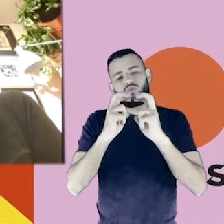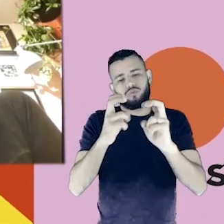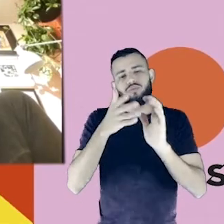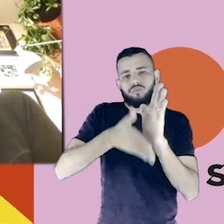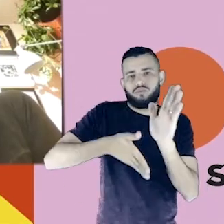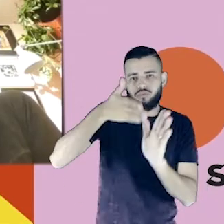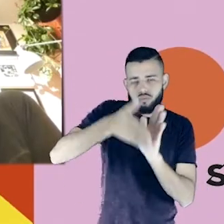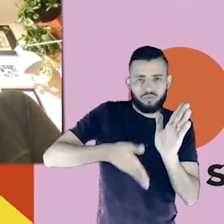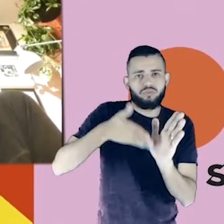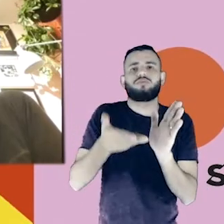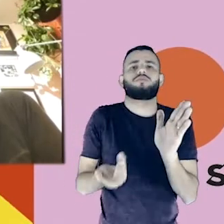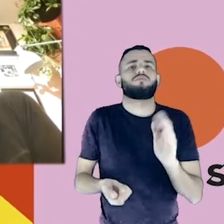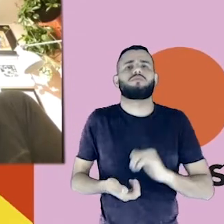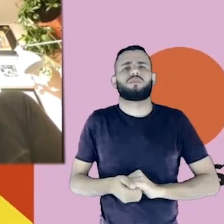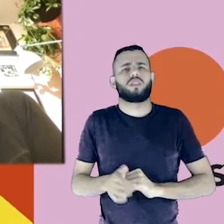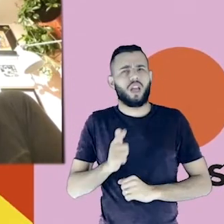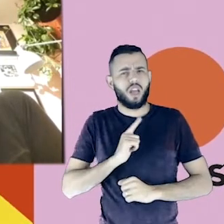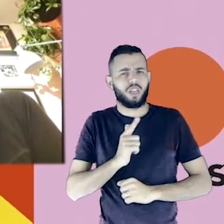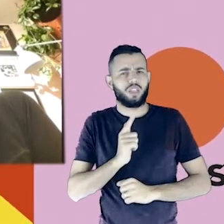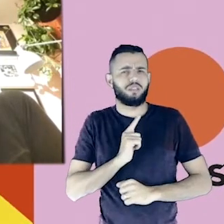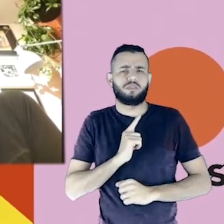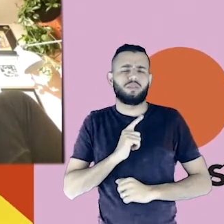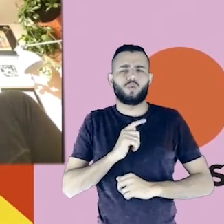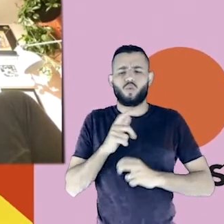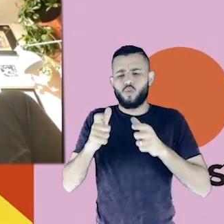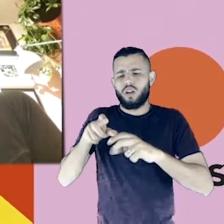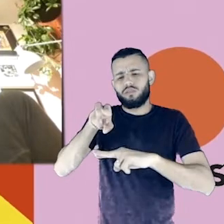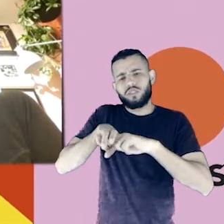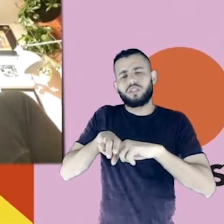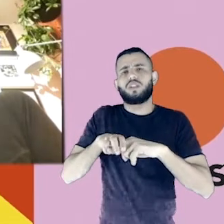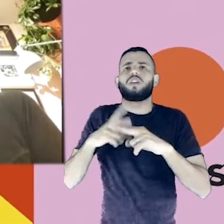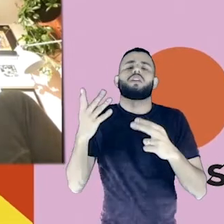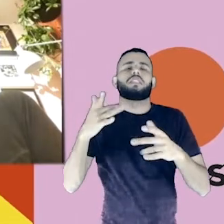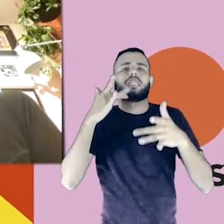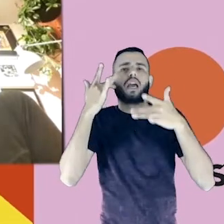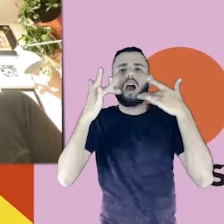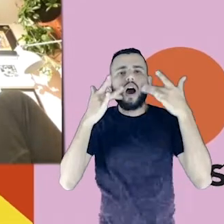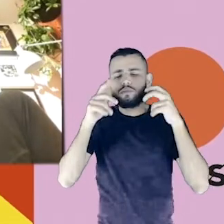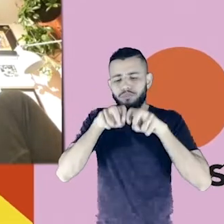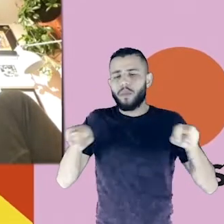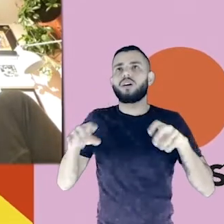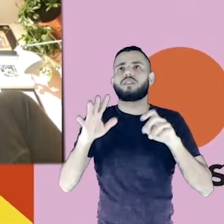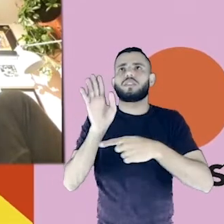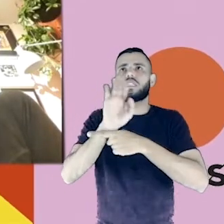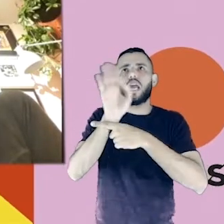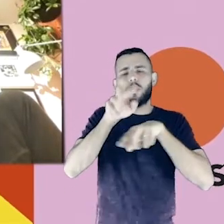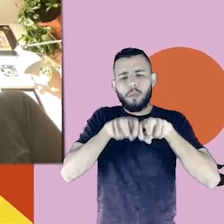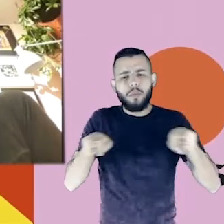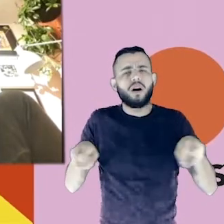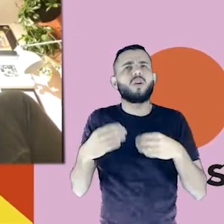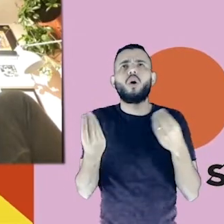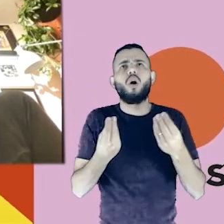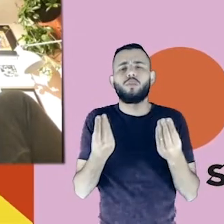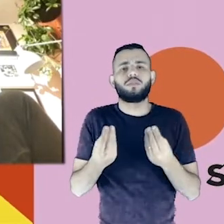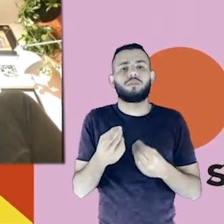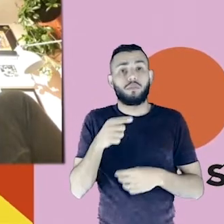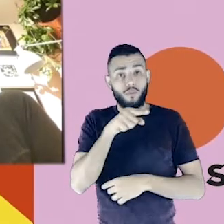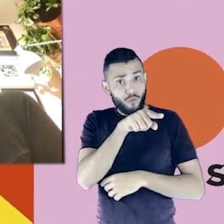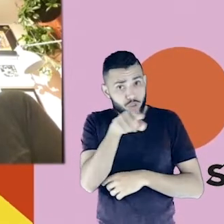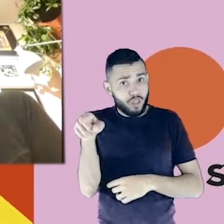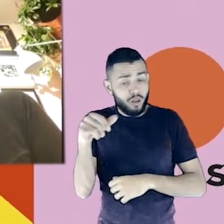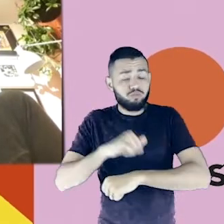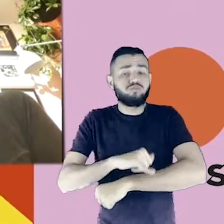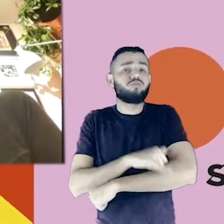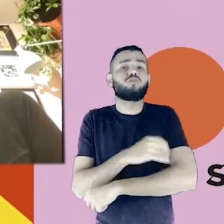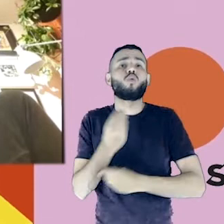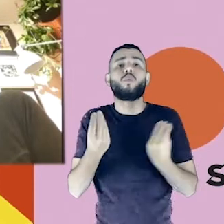Trens, metrô, ônibus, assento, teatro, cinema, né? Como é que é essa questão aí para vocês?